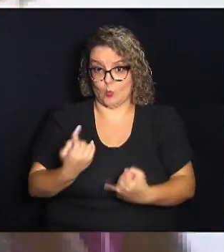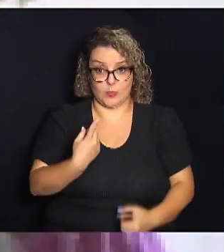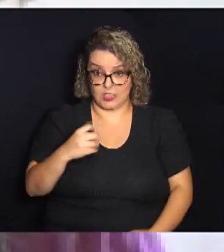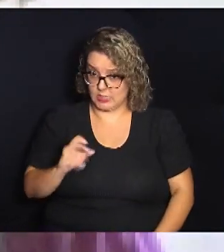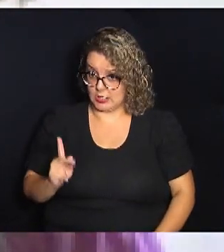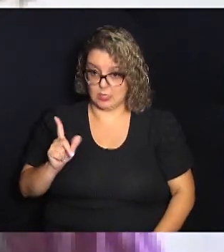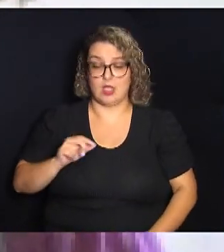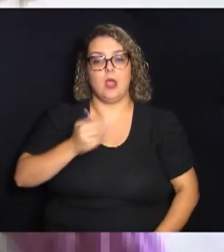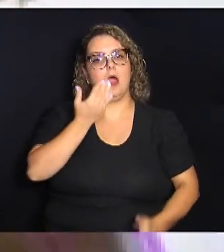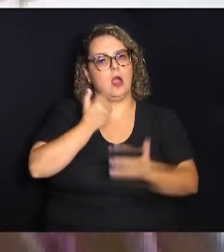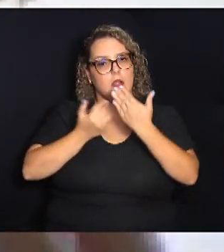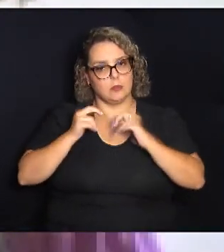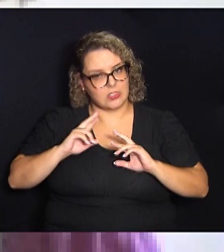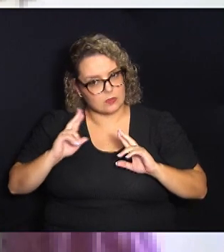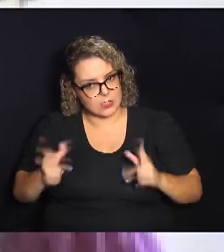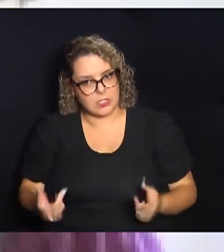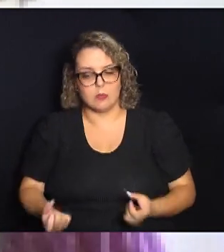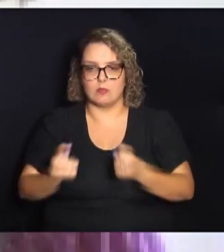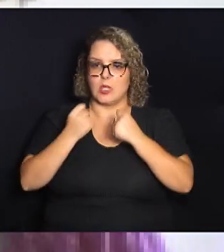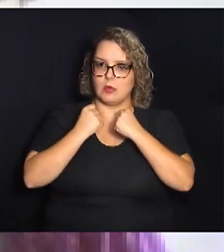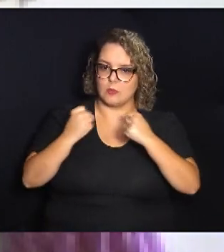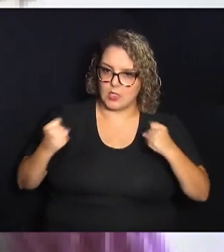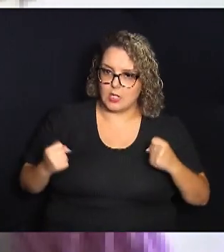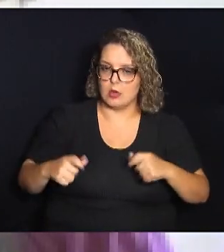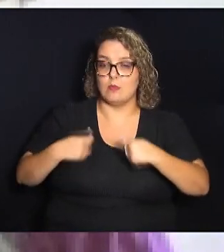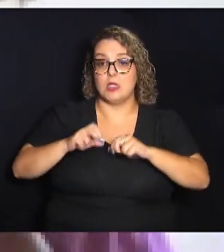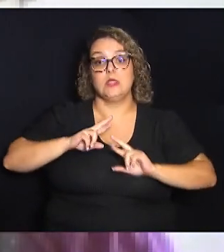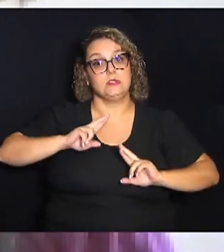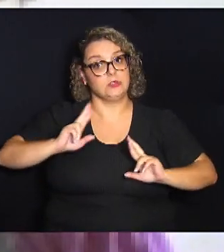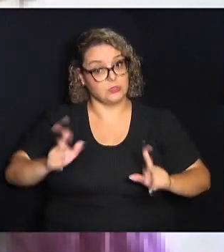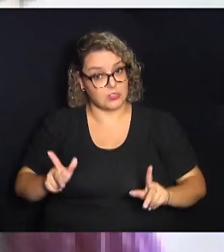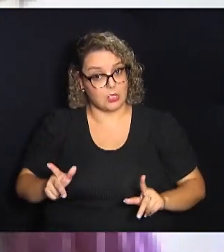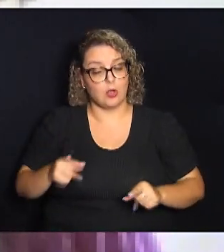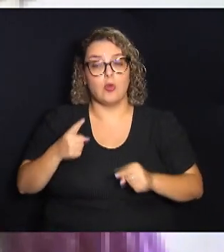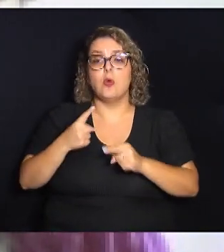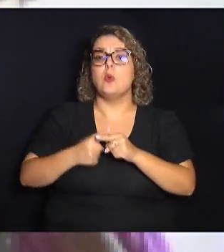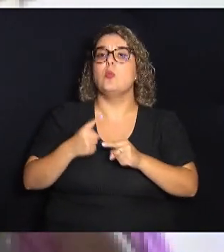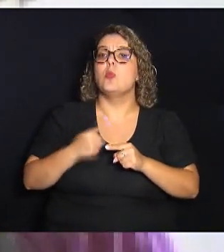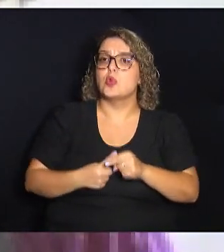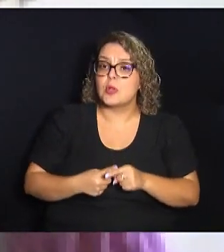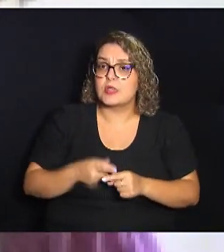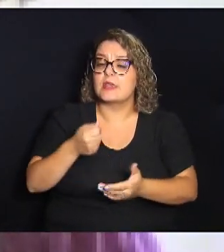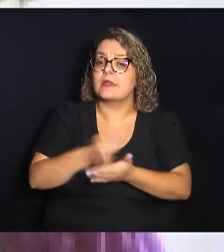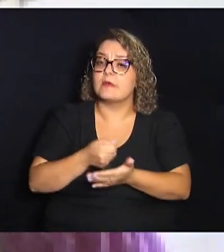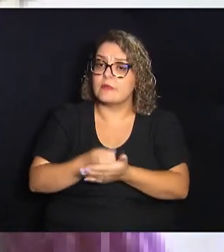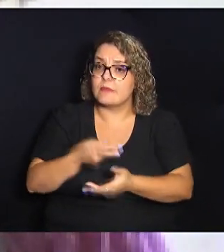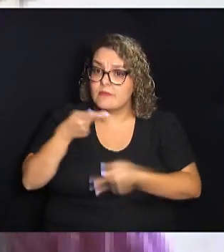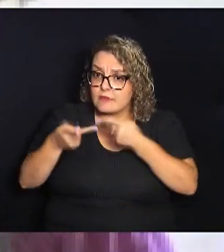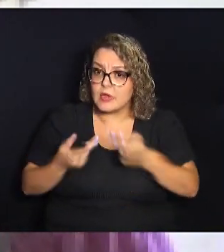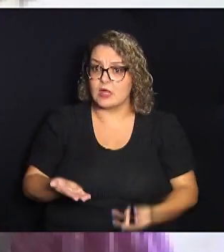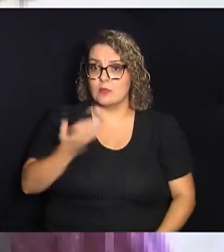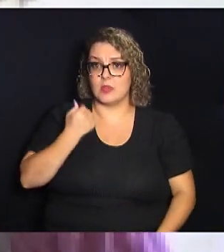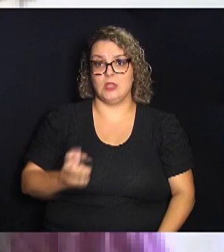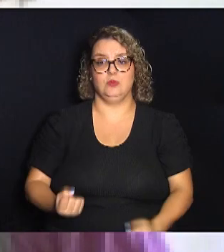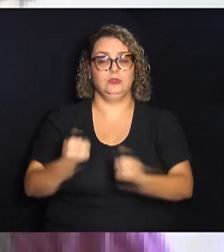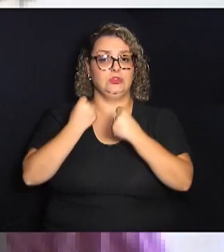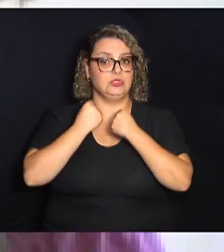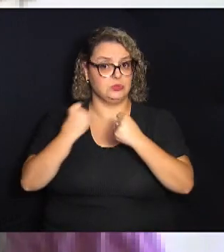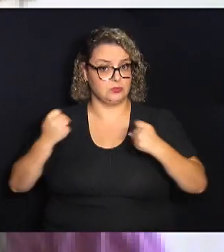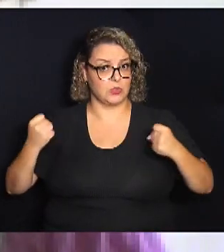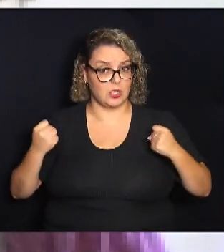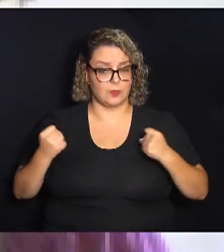A dieta, a atividade física, ela tem que ser diferente. Por que insisto nisso da alimentação e atividade física? Porque